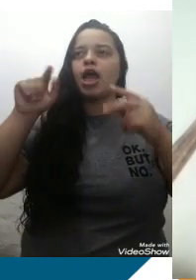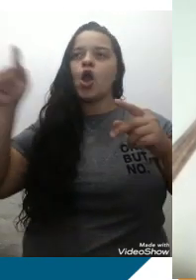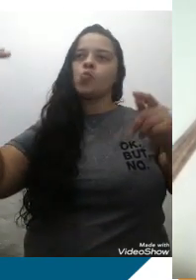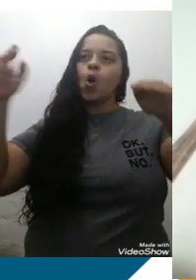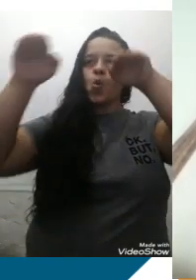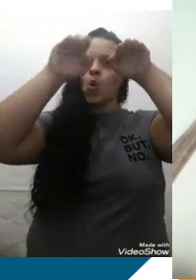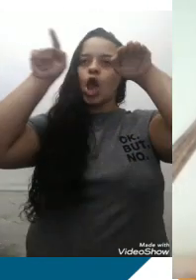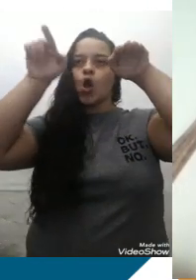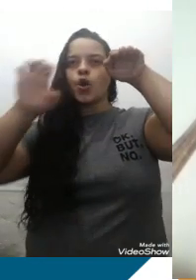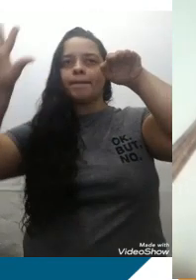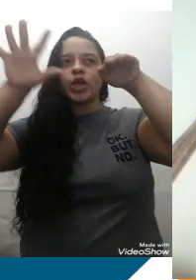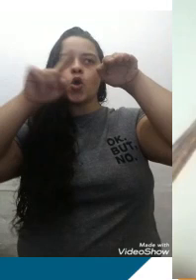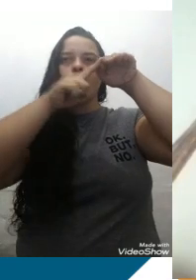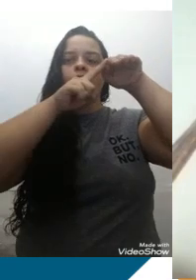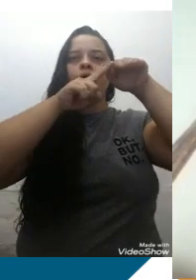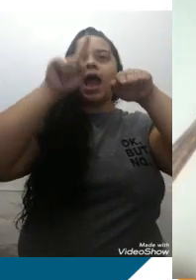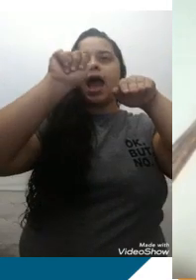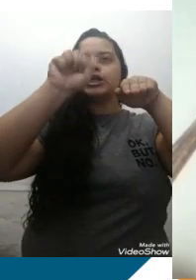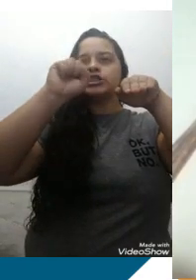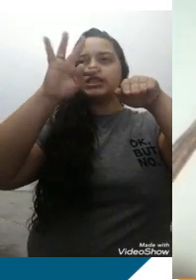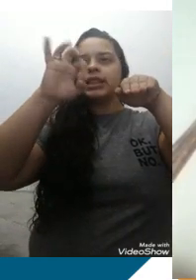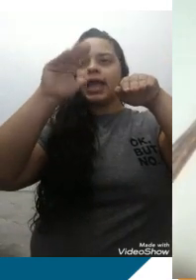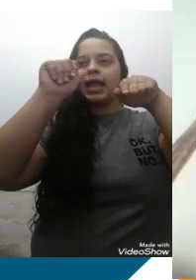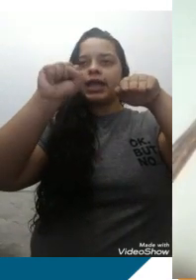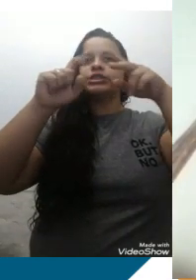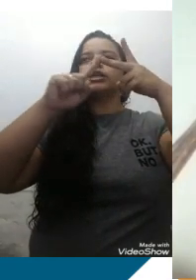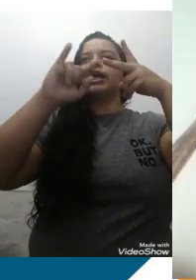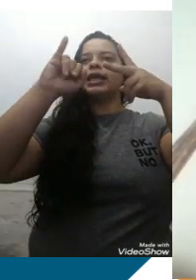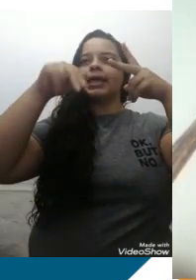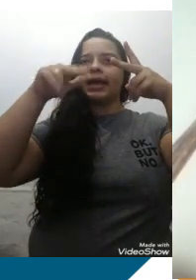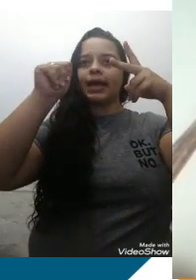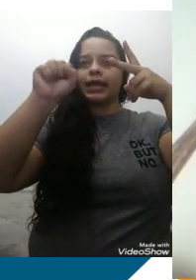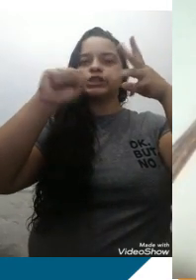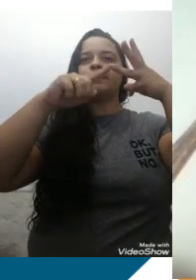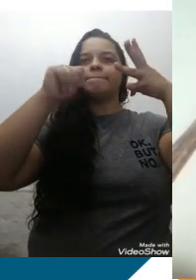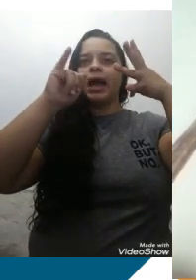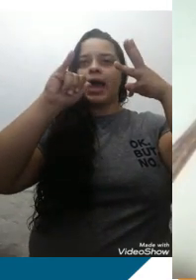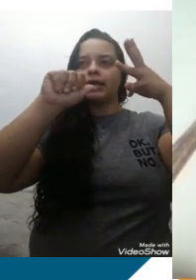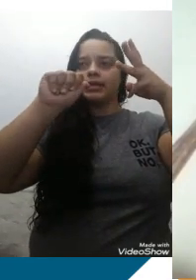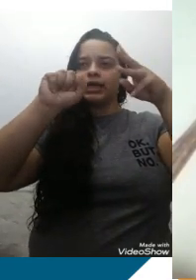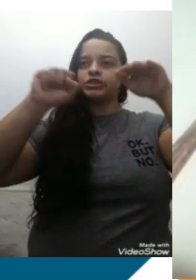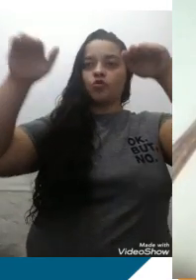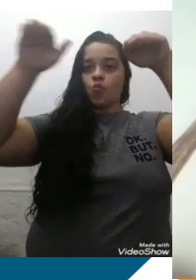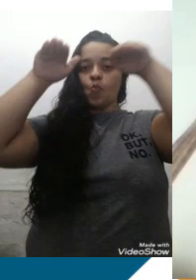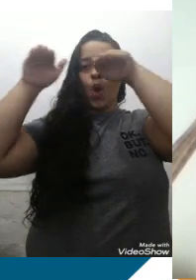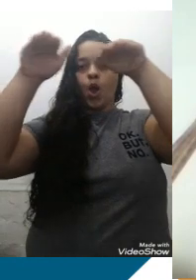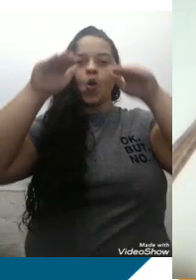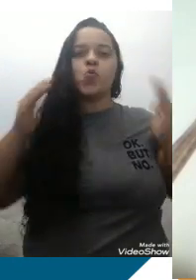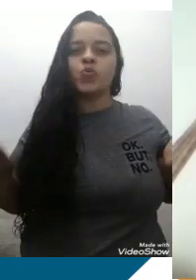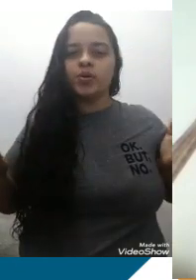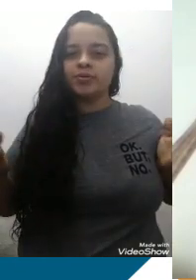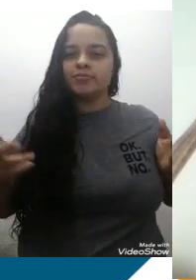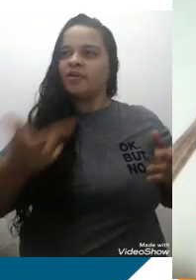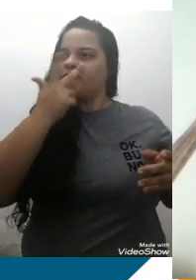europeus. Só que isso me parece uma loucura, porque quando você fala isso, o que você basicamente está dizendo é, olha como